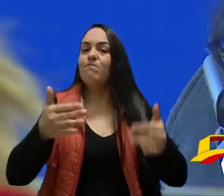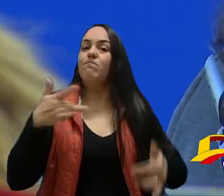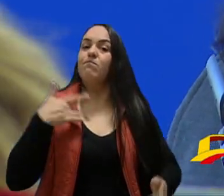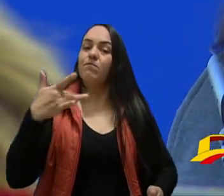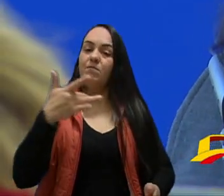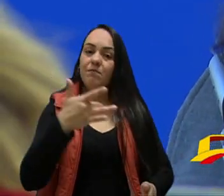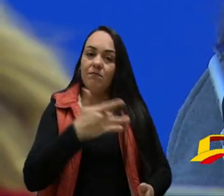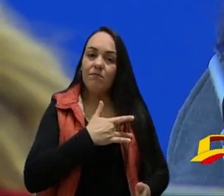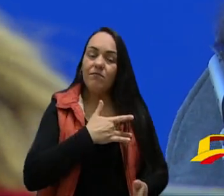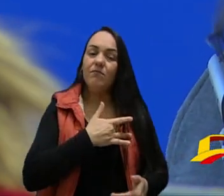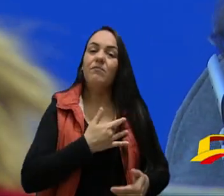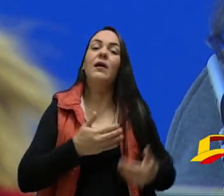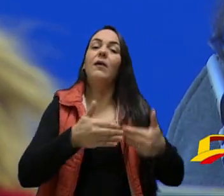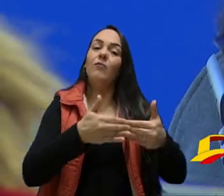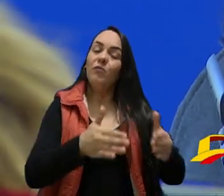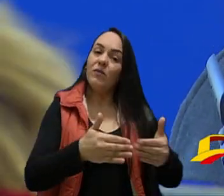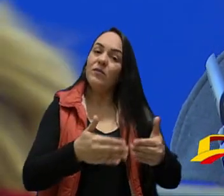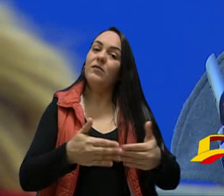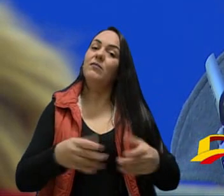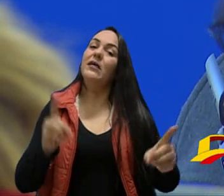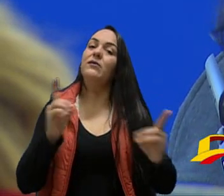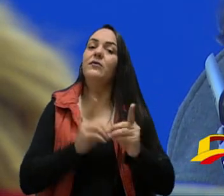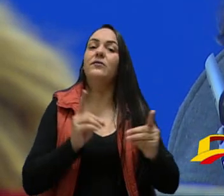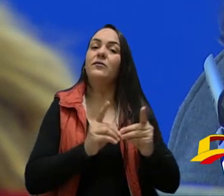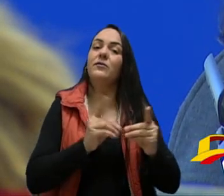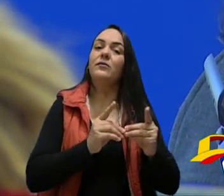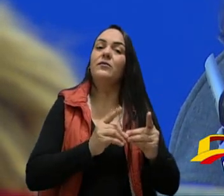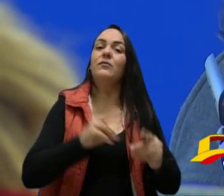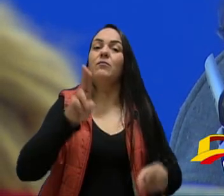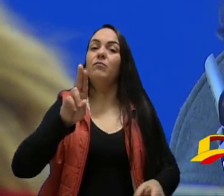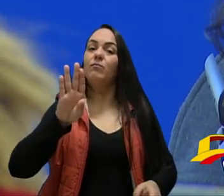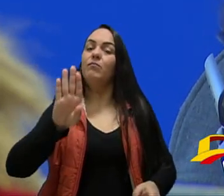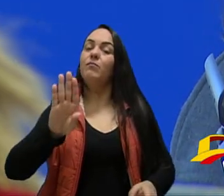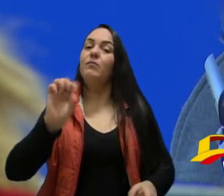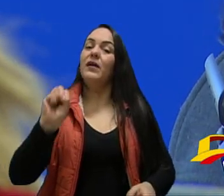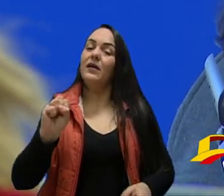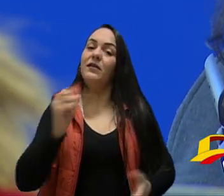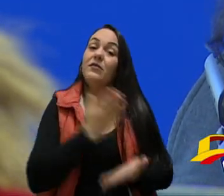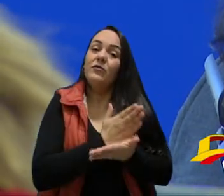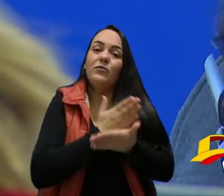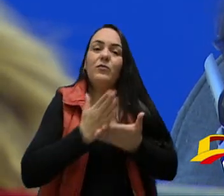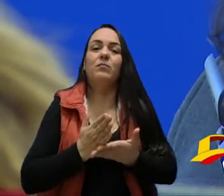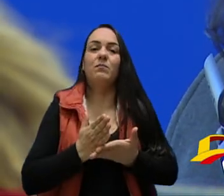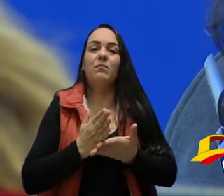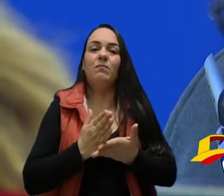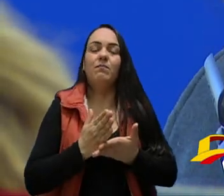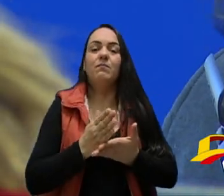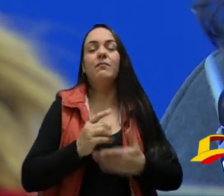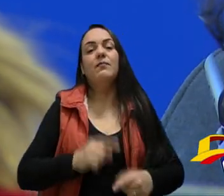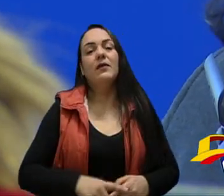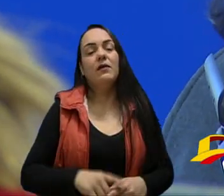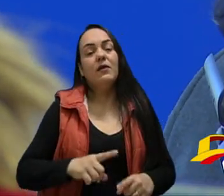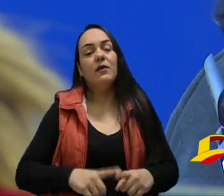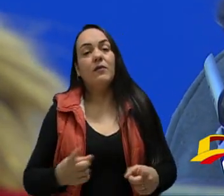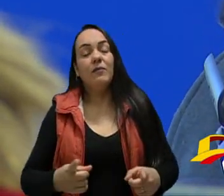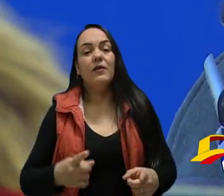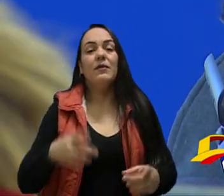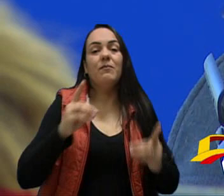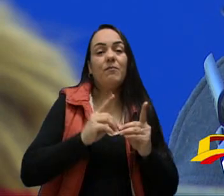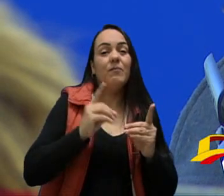hoje para flexibilizar o atendimento também nas unidades básicas na diniz you can't see a